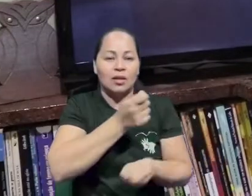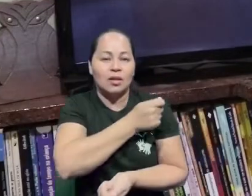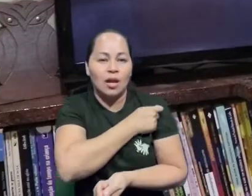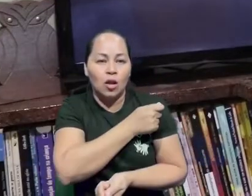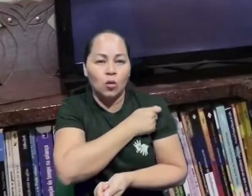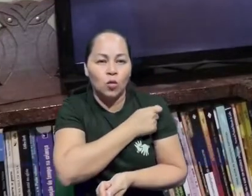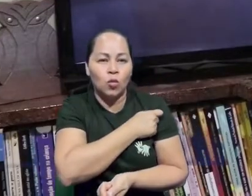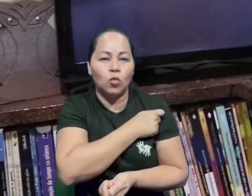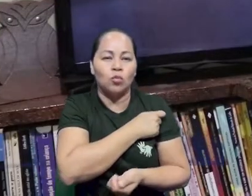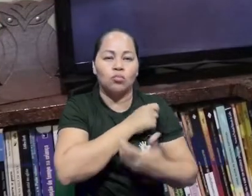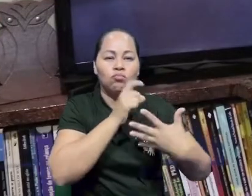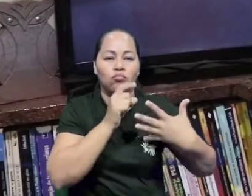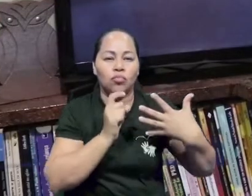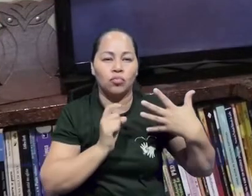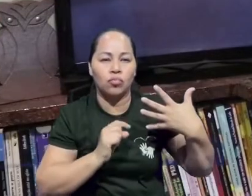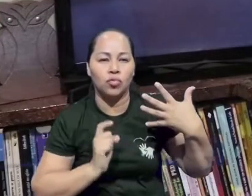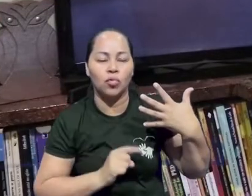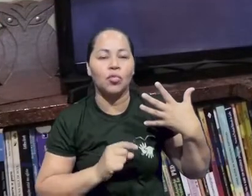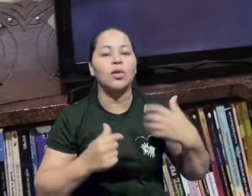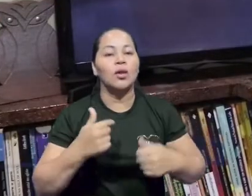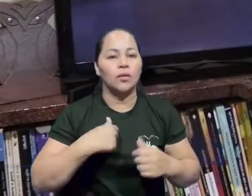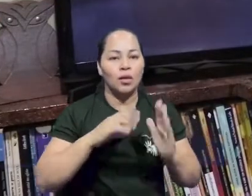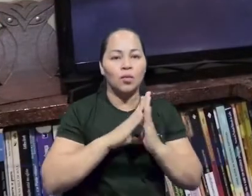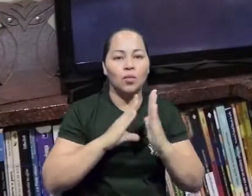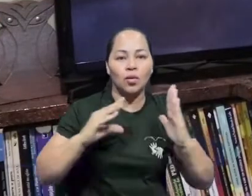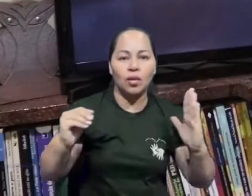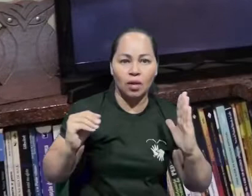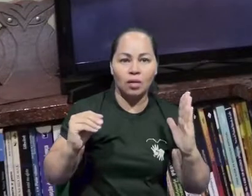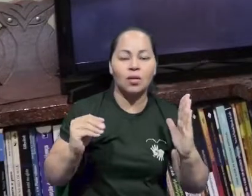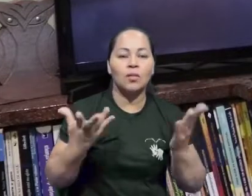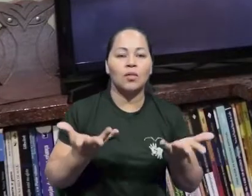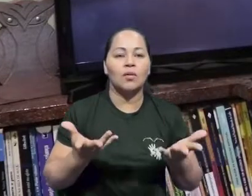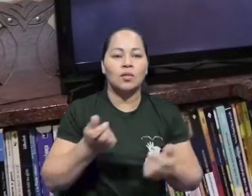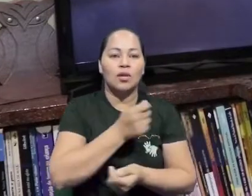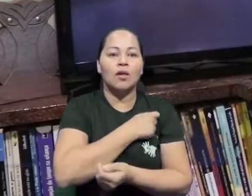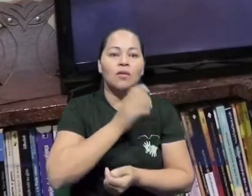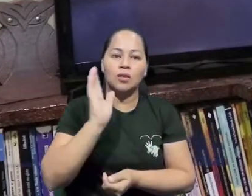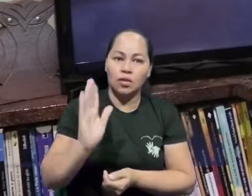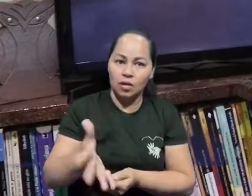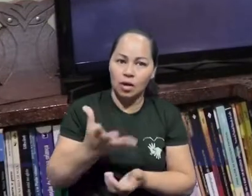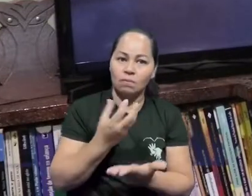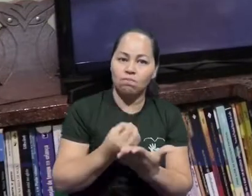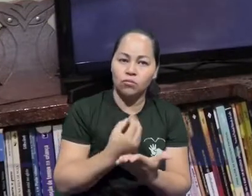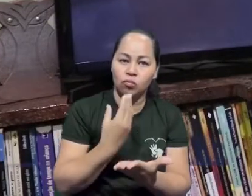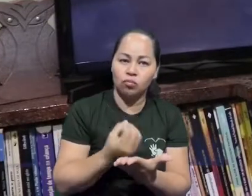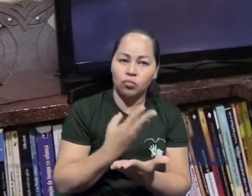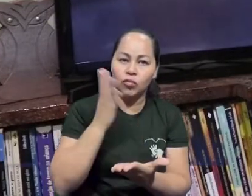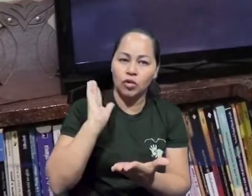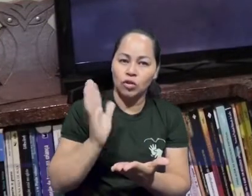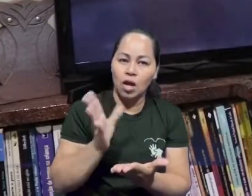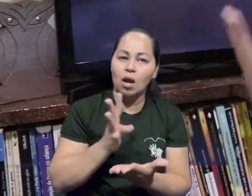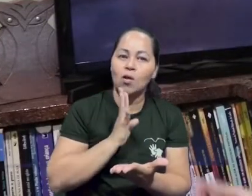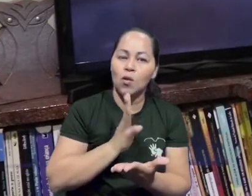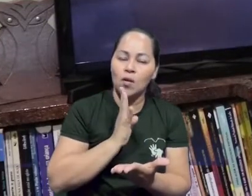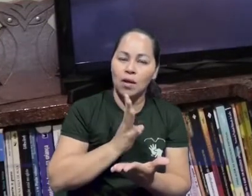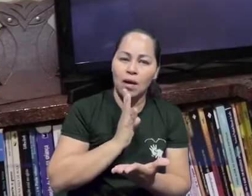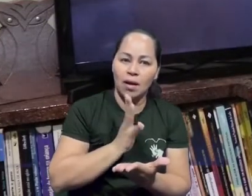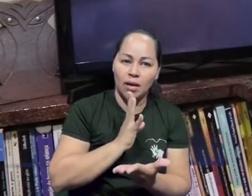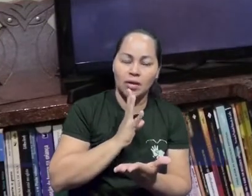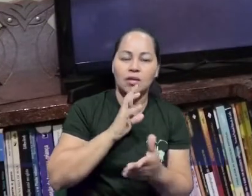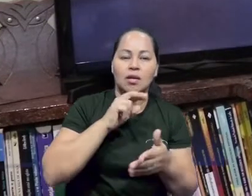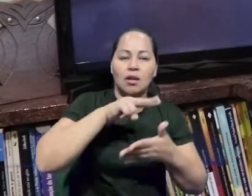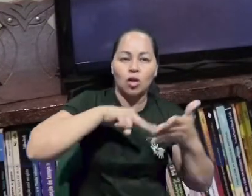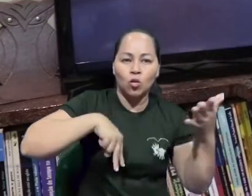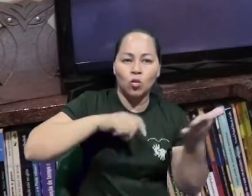faço essa avaliação. Tá? Então eu tenho um modelinho para alunos que já são alfabetizados, que já têm uma noção maior,